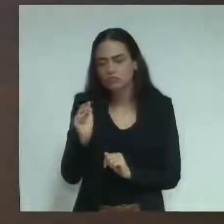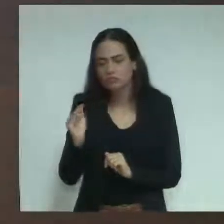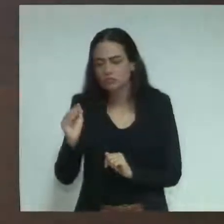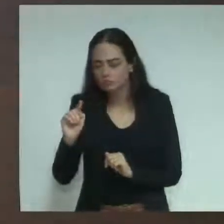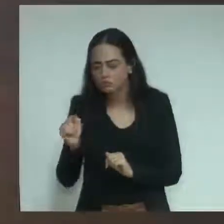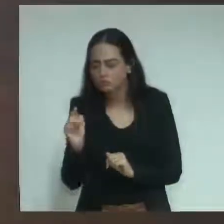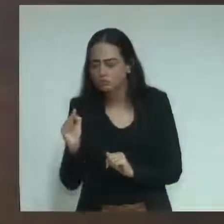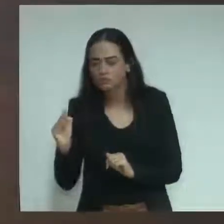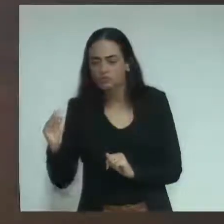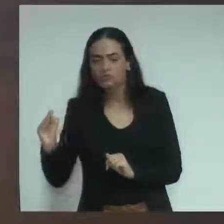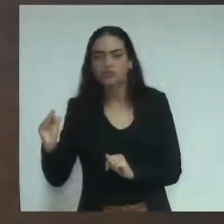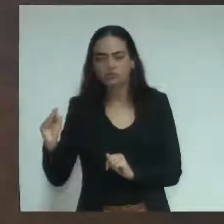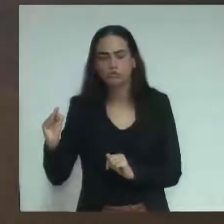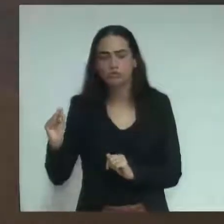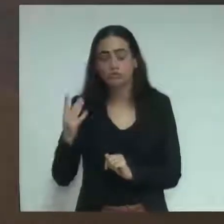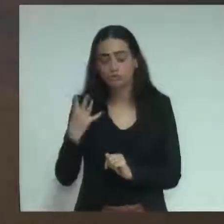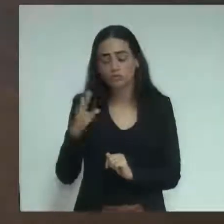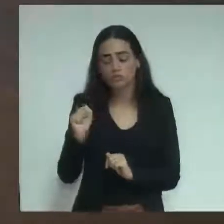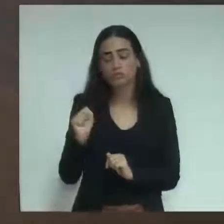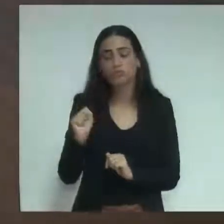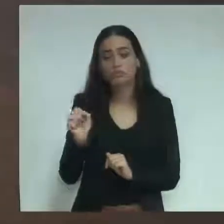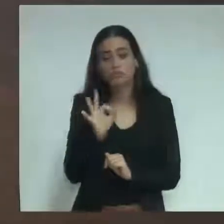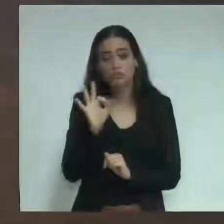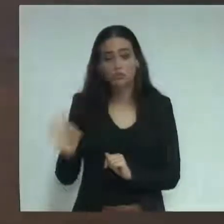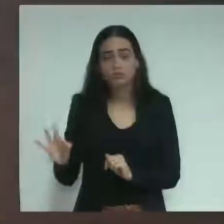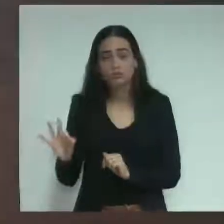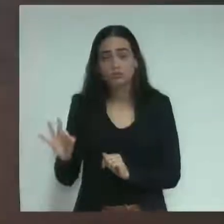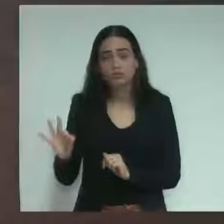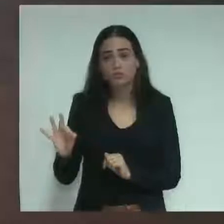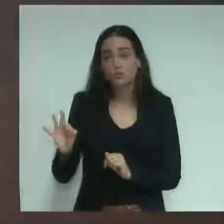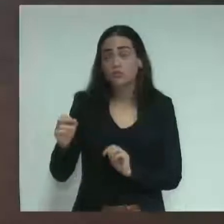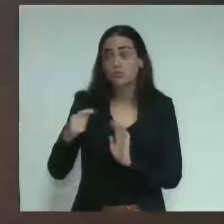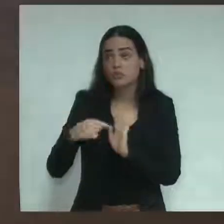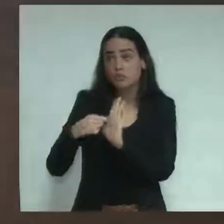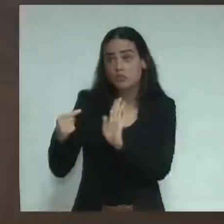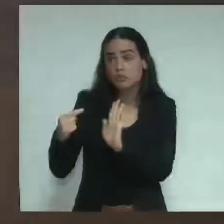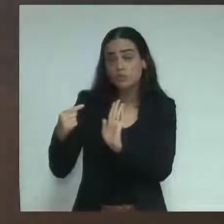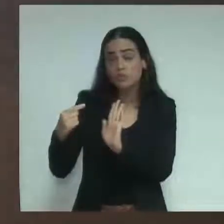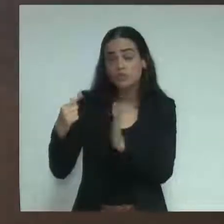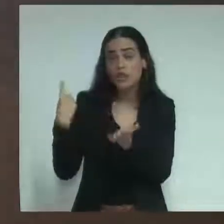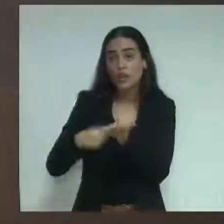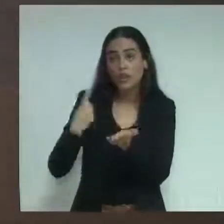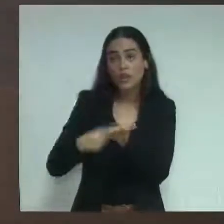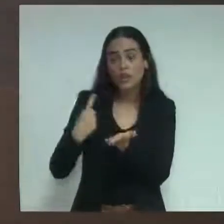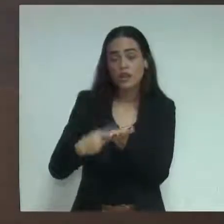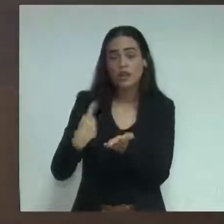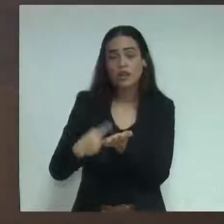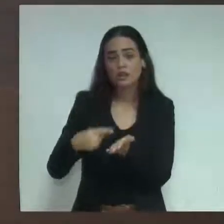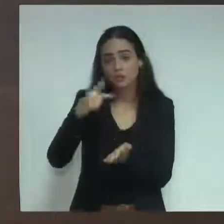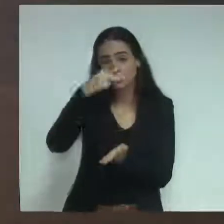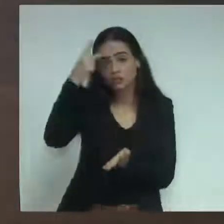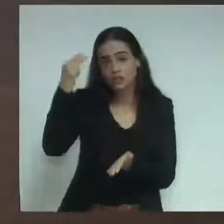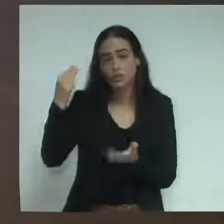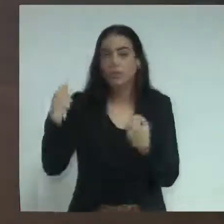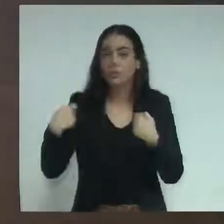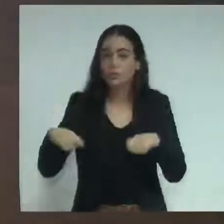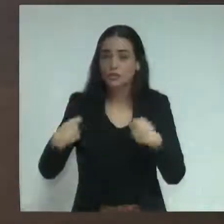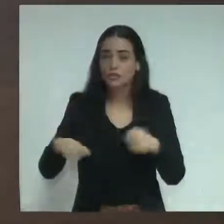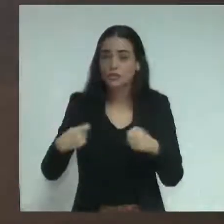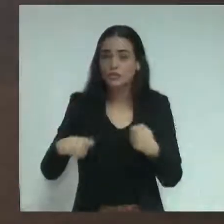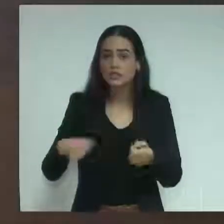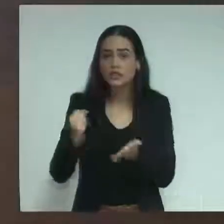algumas casas decimais, 48% ele já indica para a prefeitura. Precisa mudar o ritmo de